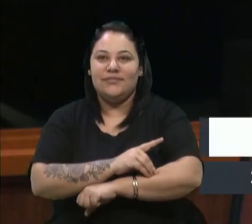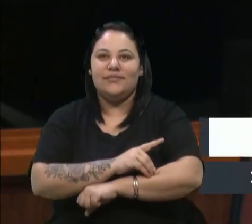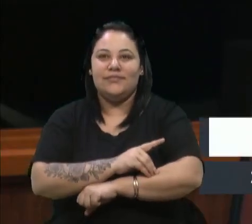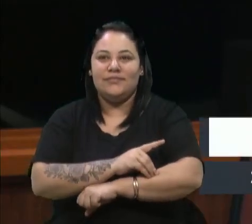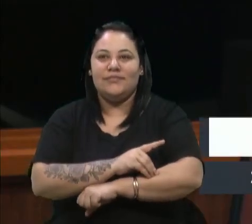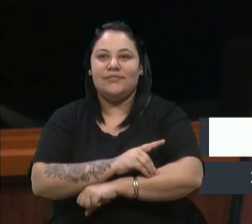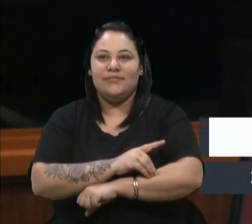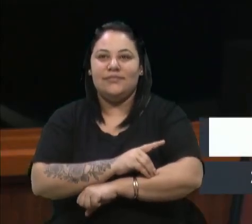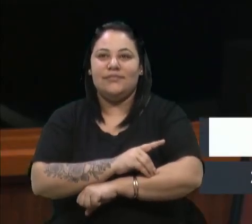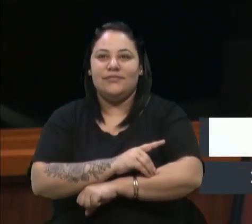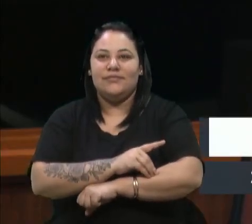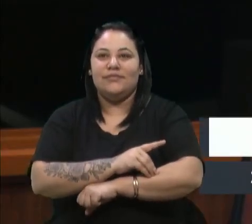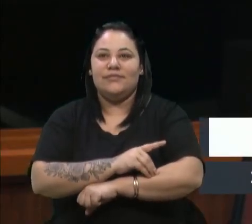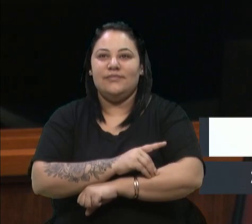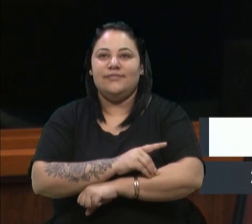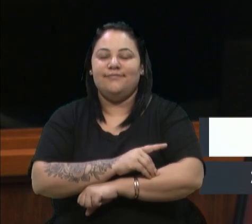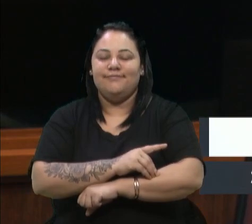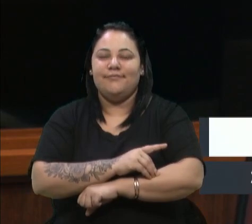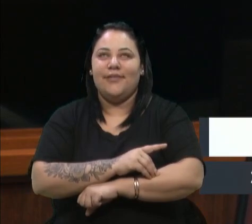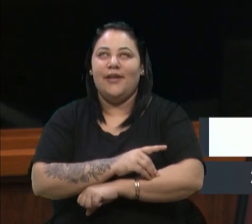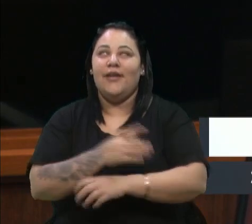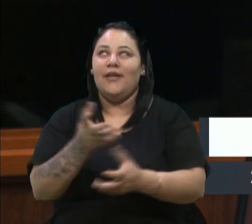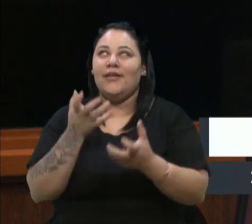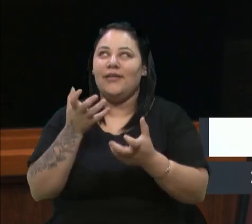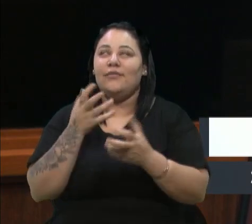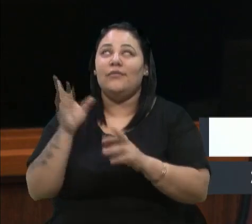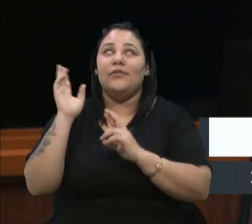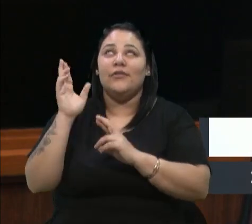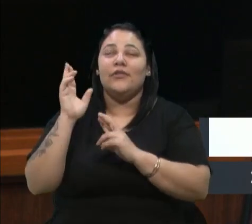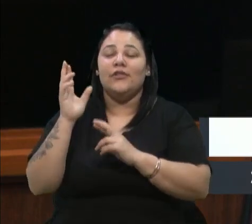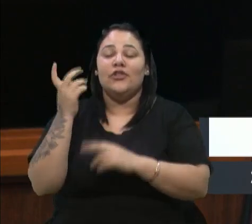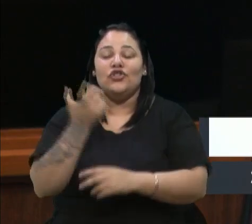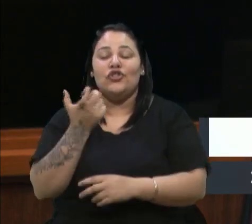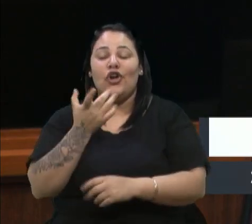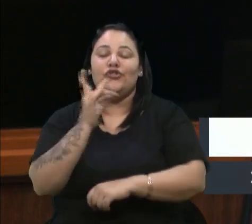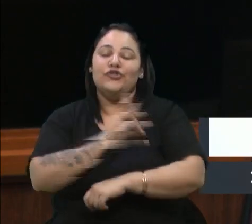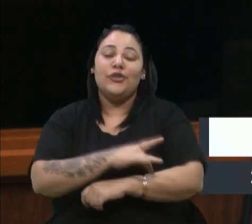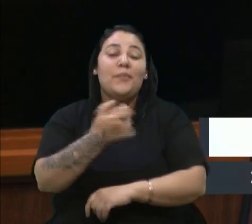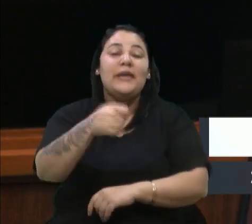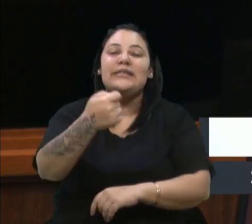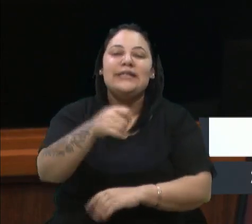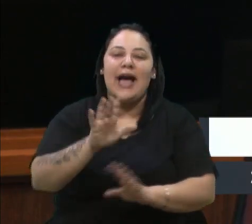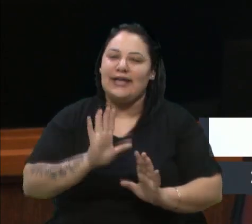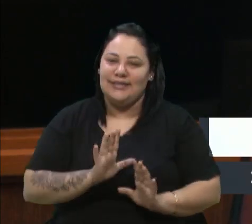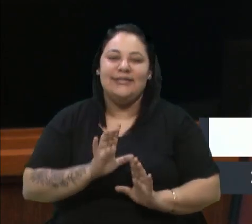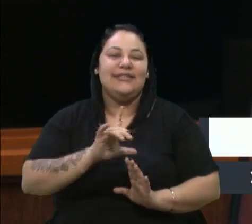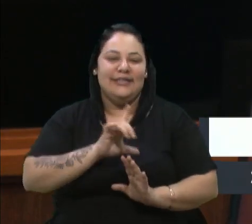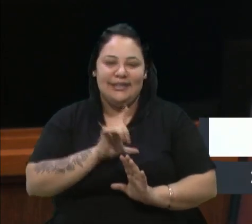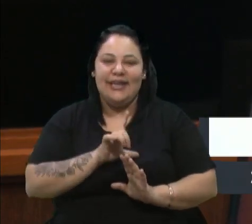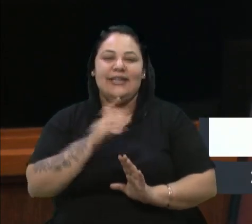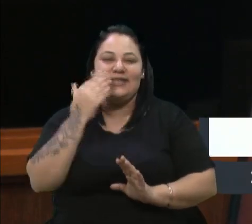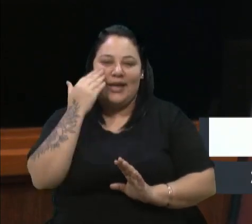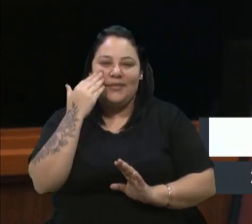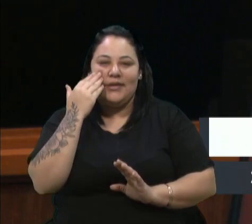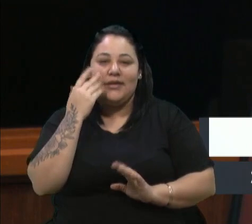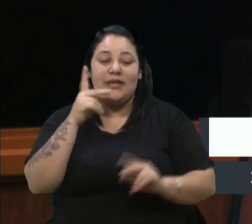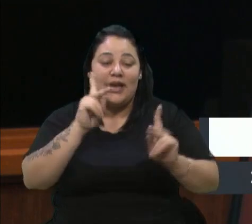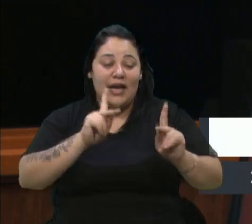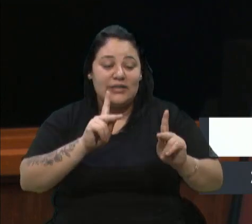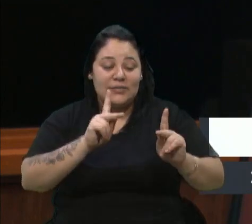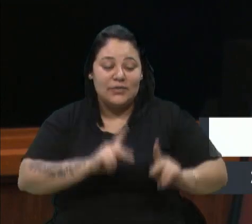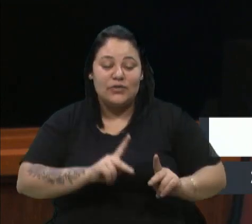não precisássemos dessas datas, né? Datas que se diz de comemoração, mas que são muito mais